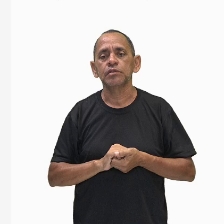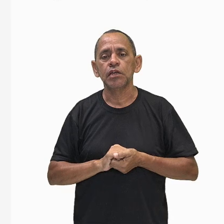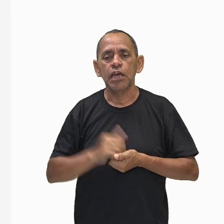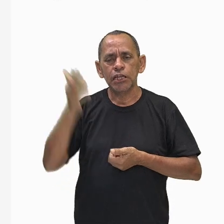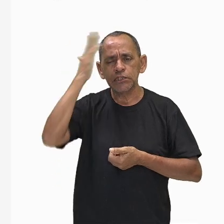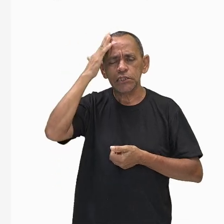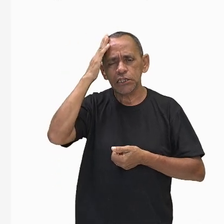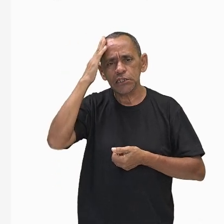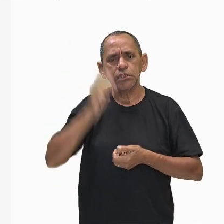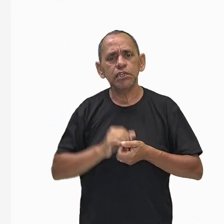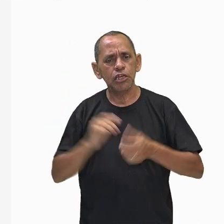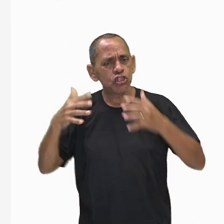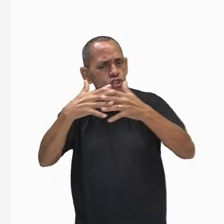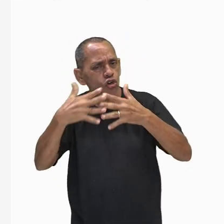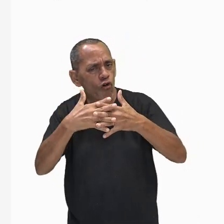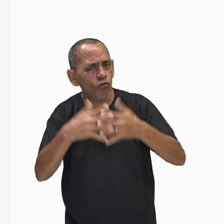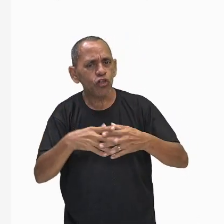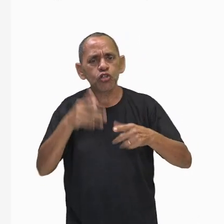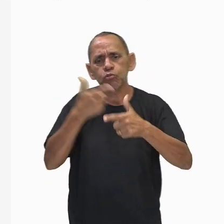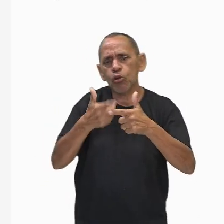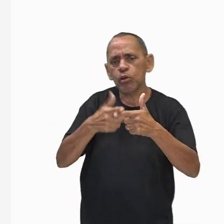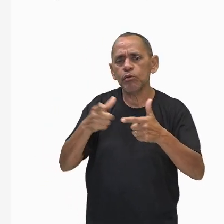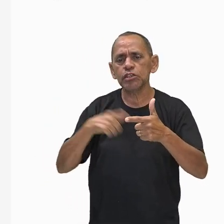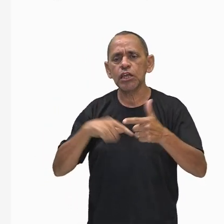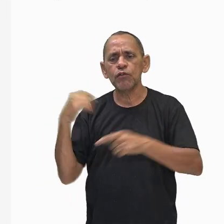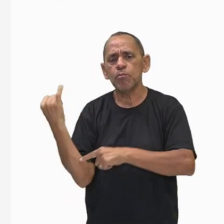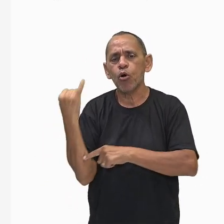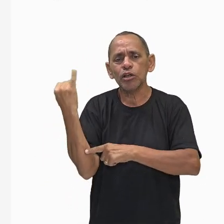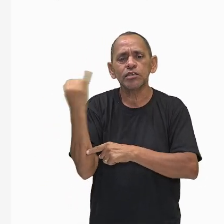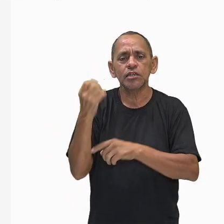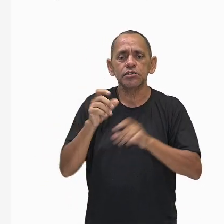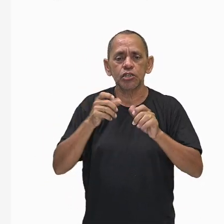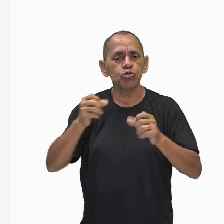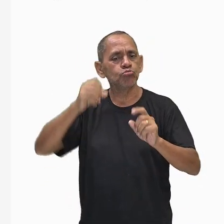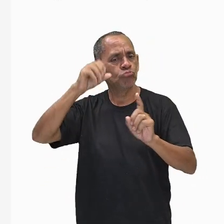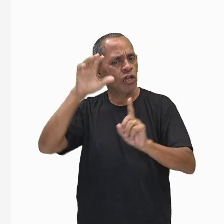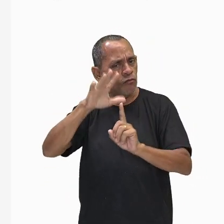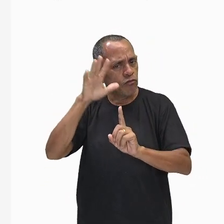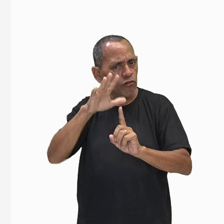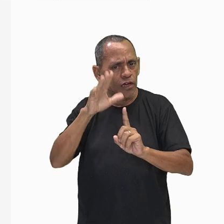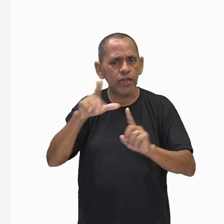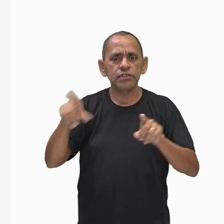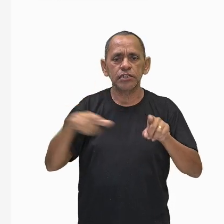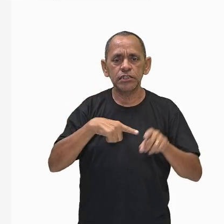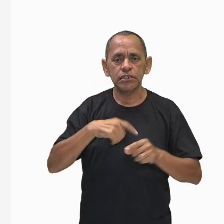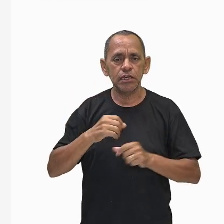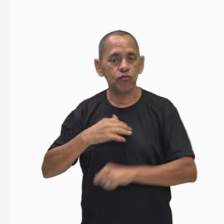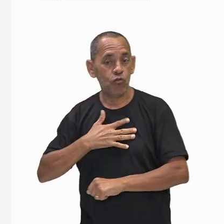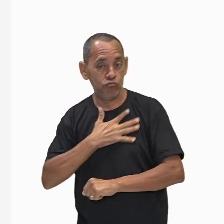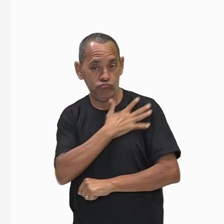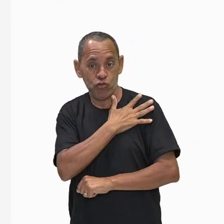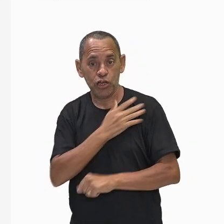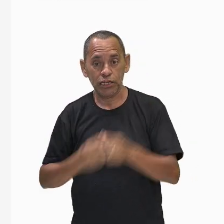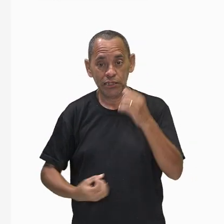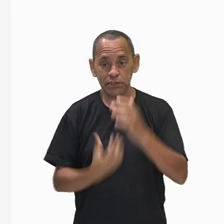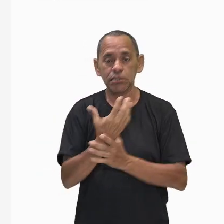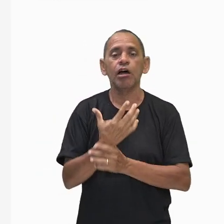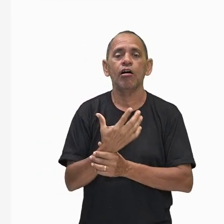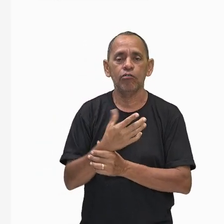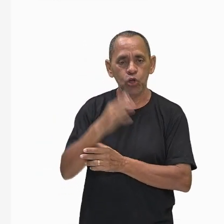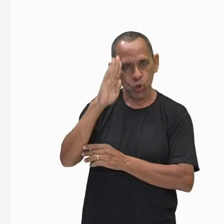em cima deles e também qual a importância desse conflito para a formação das armadas, tanto do